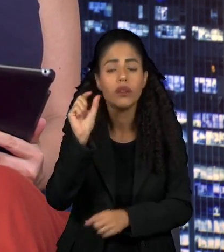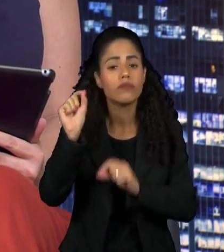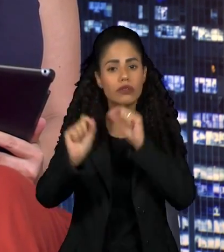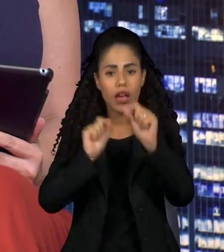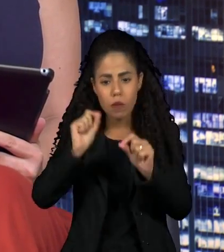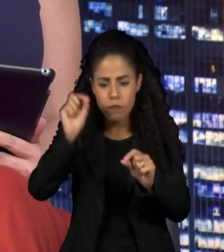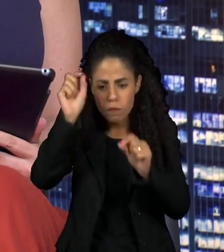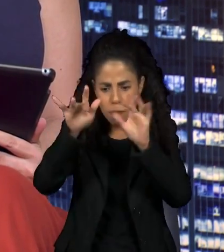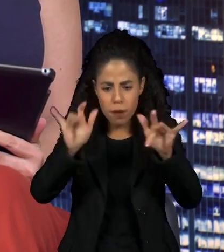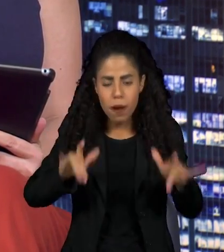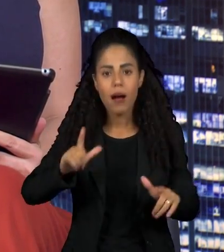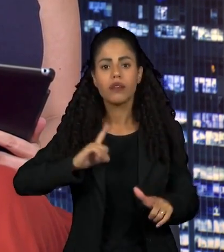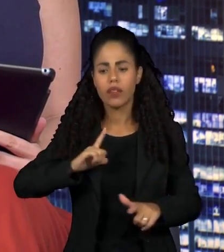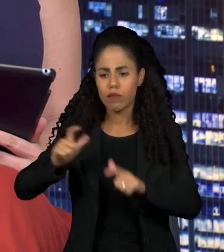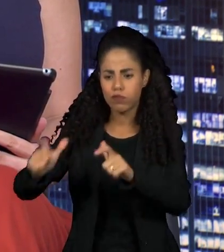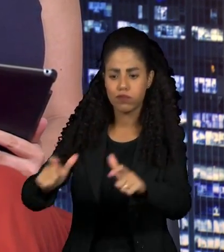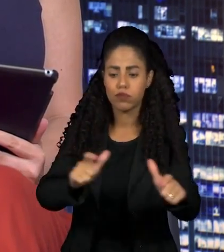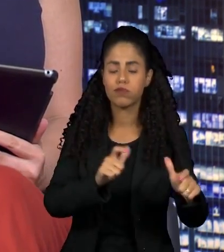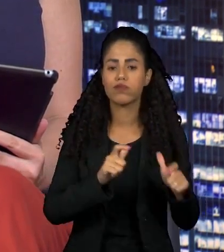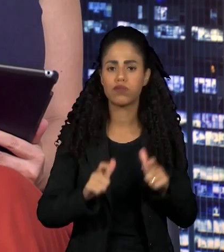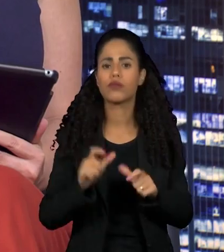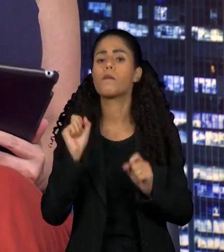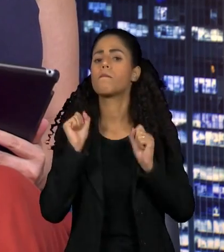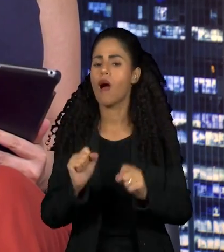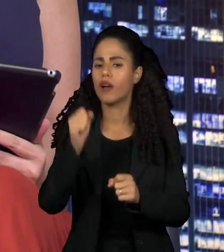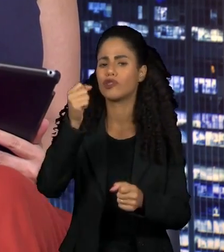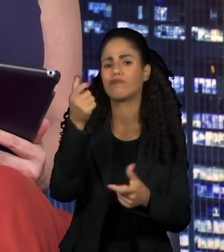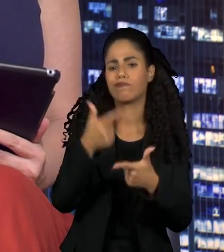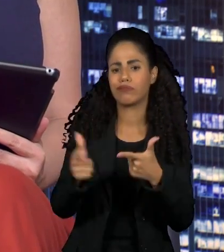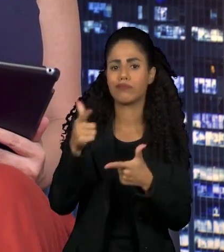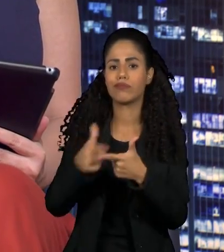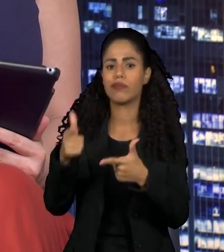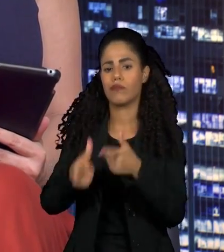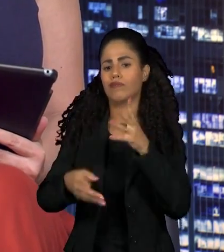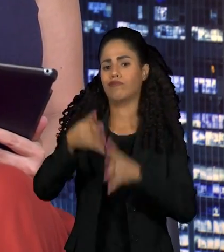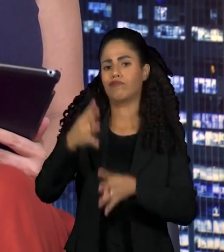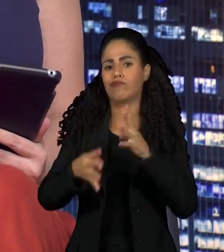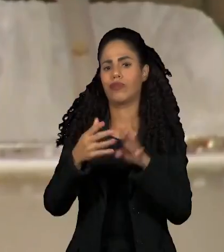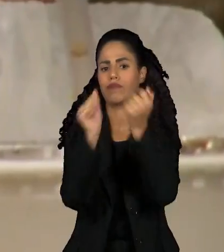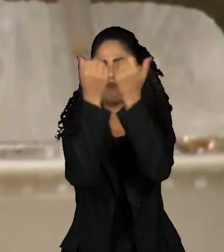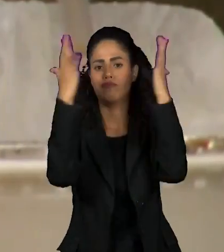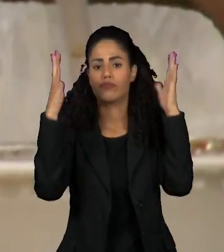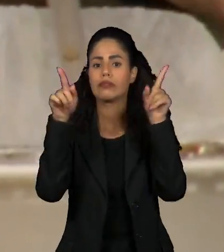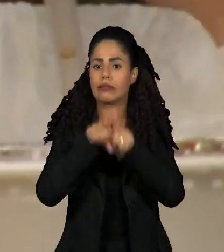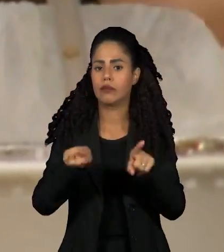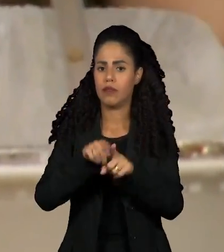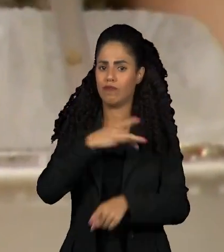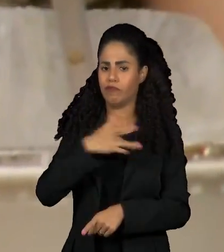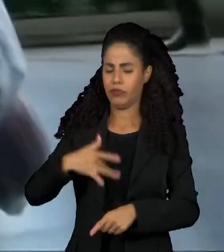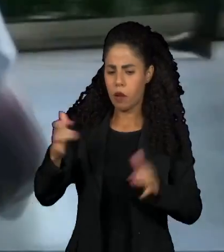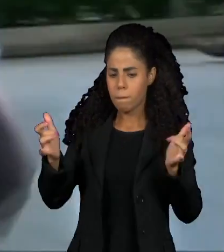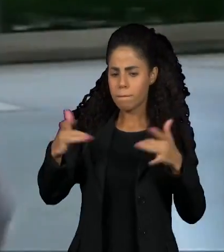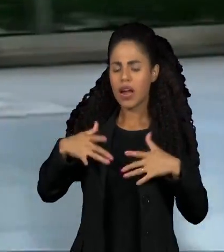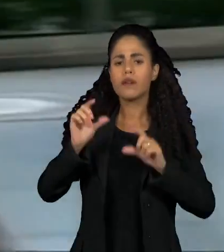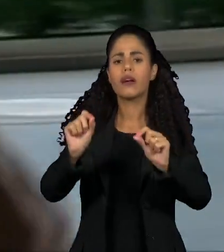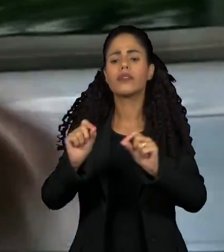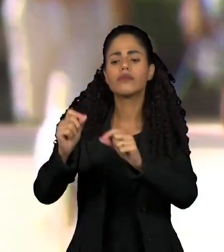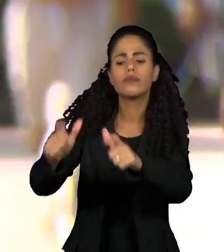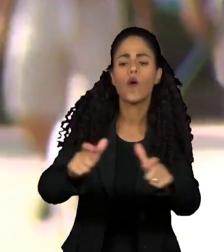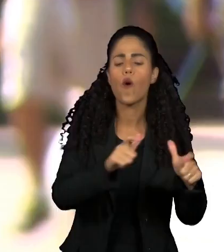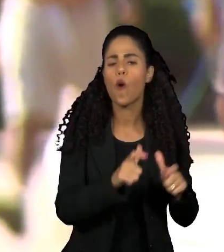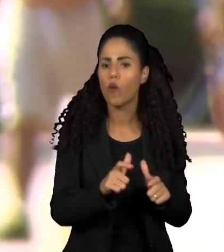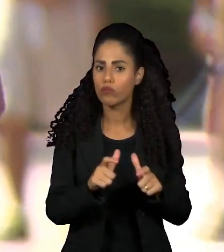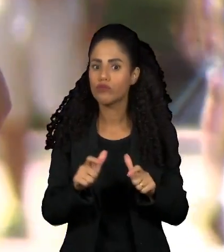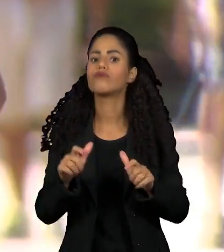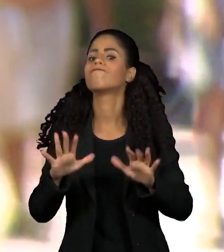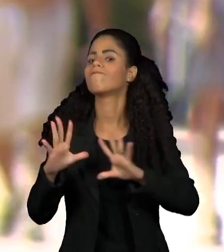estão em todos os lugares e podem prejudicar o meio ambiente e a nossa saúde. O risco está em toda parte.